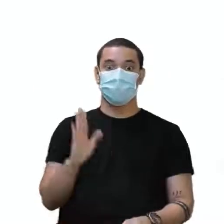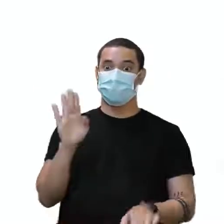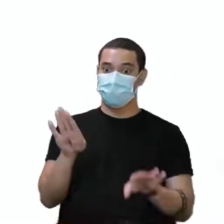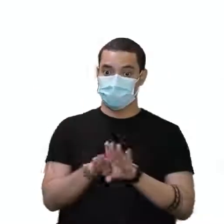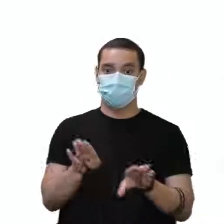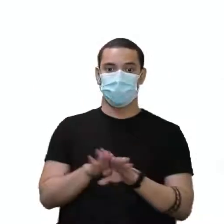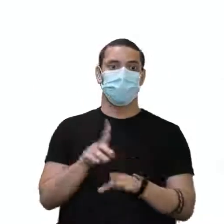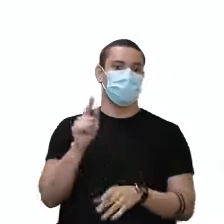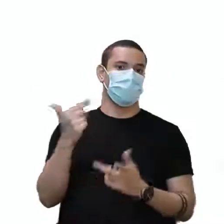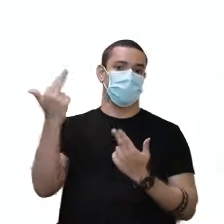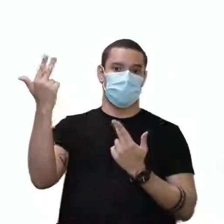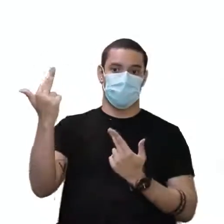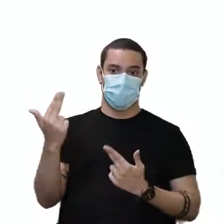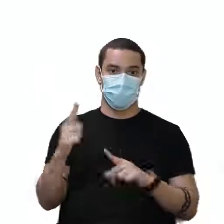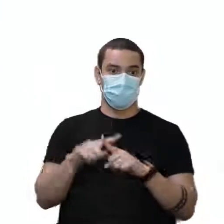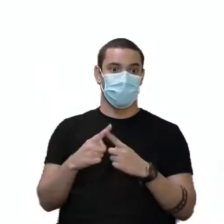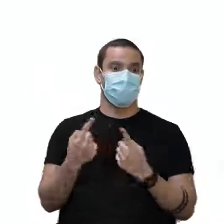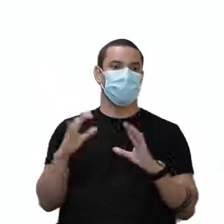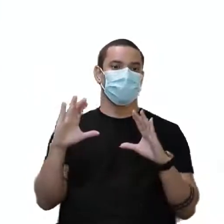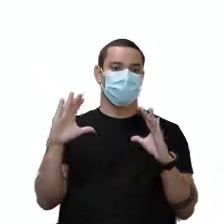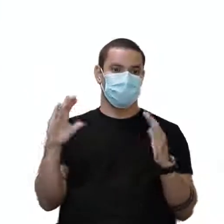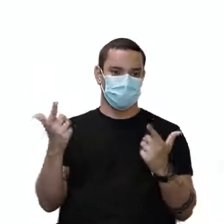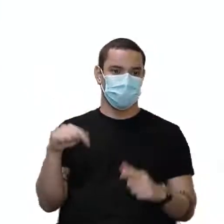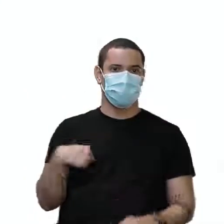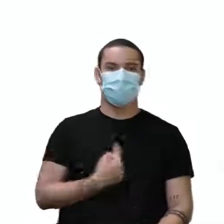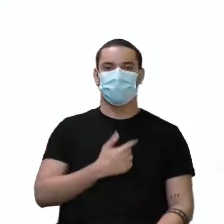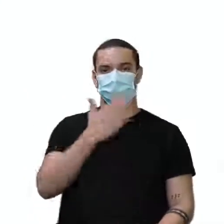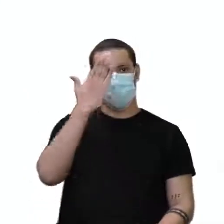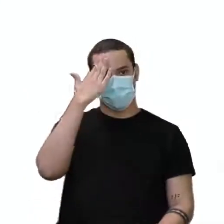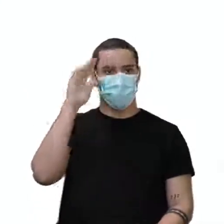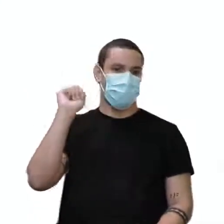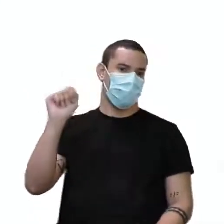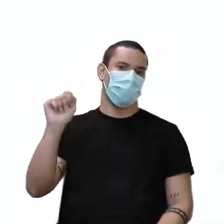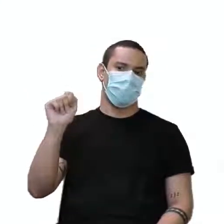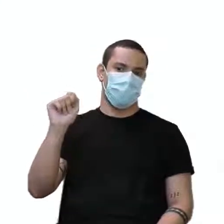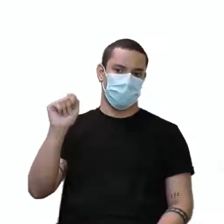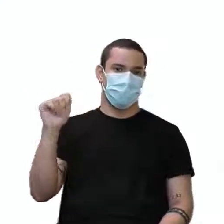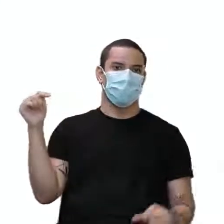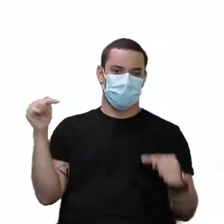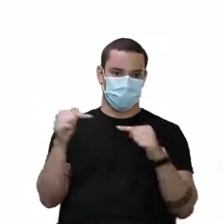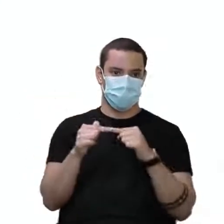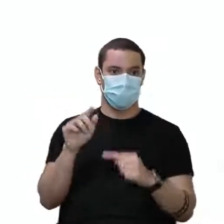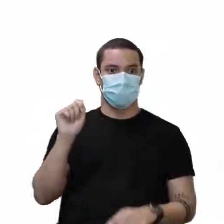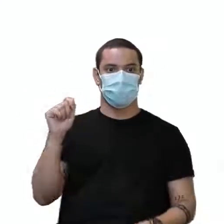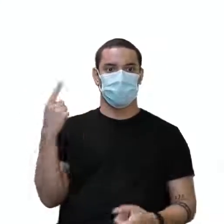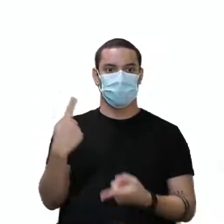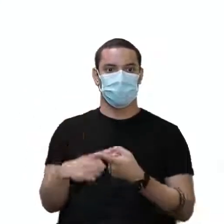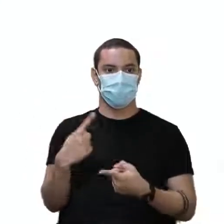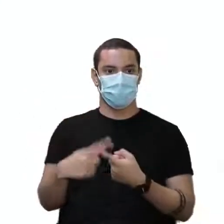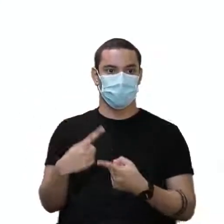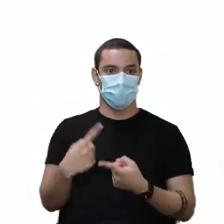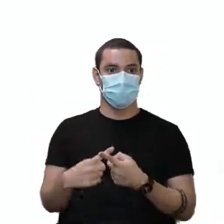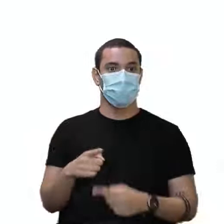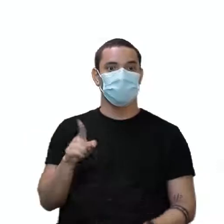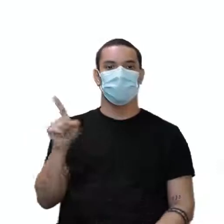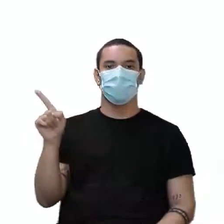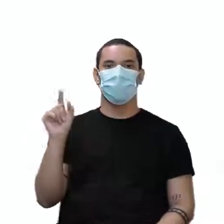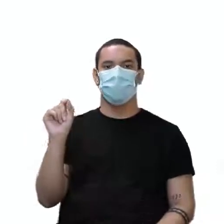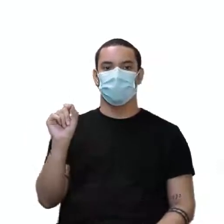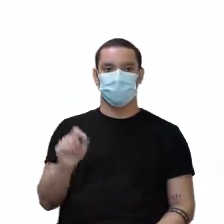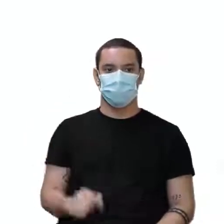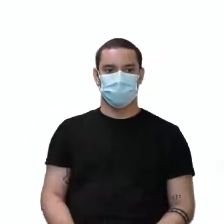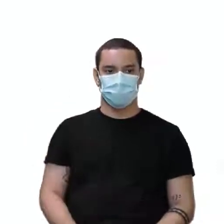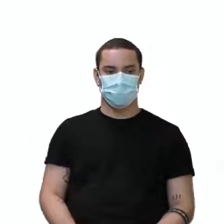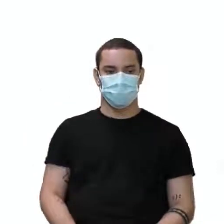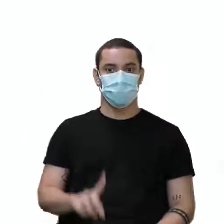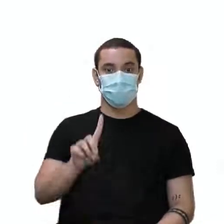coisas hoje. É, obviamente, a letra A. A letra A do quê? De avião, porque aqui